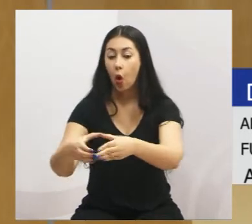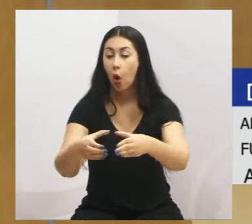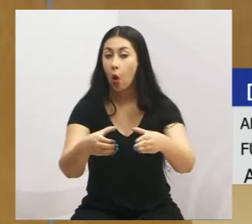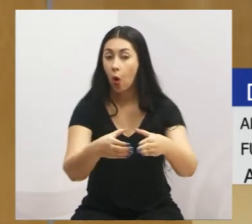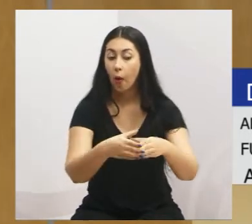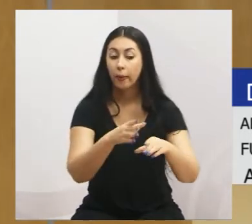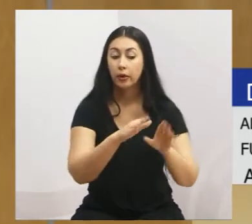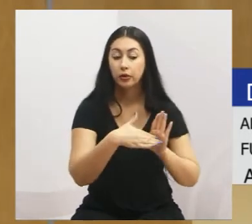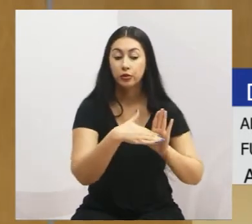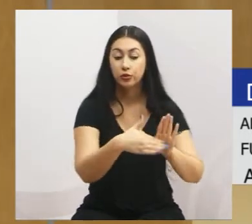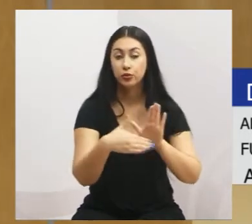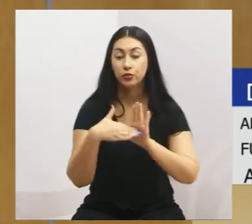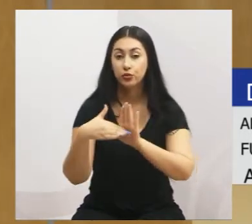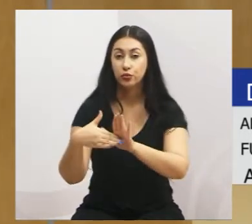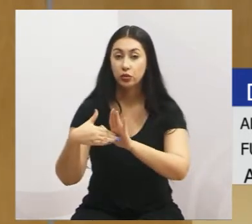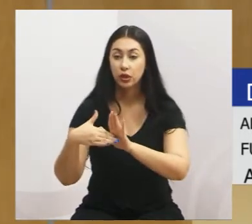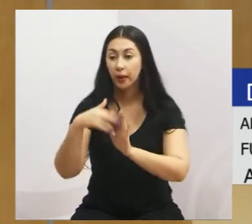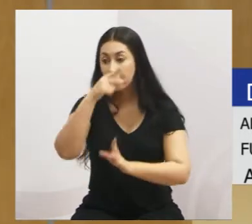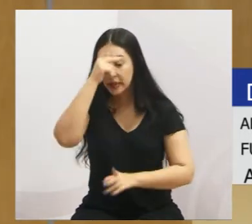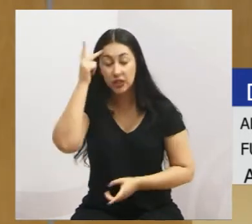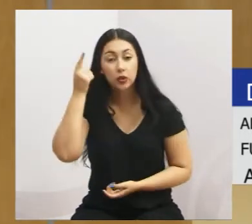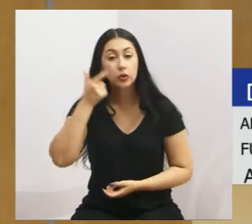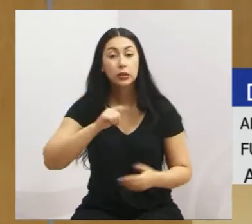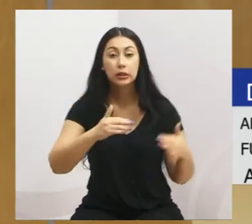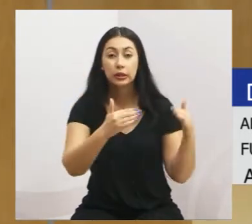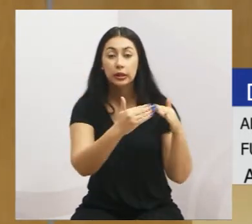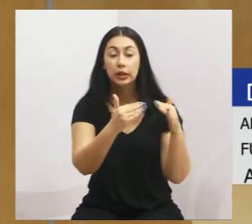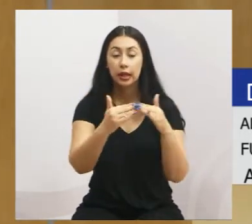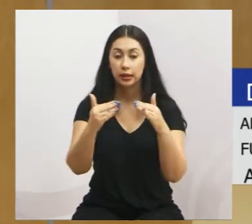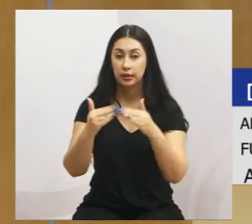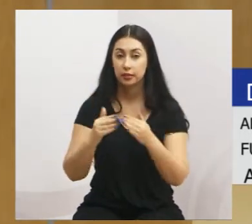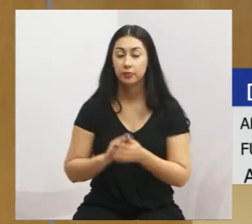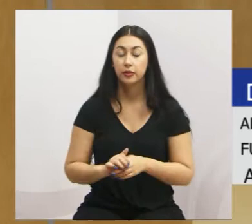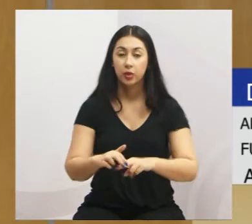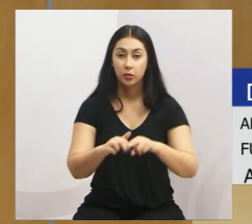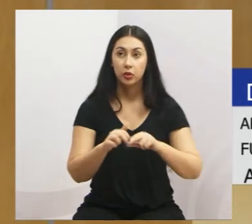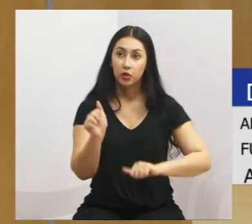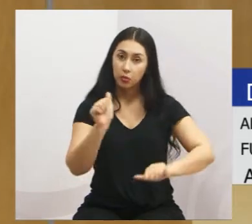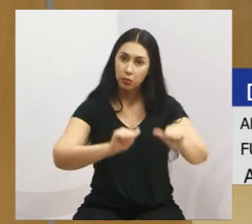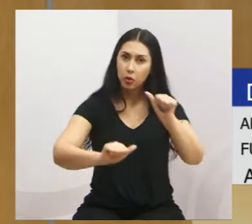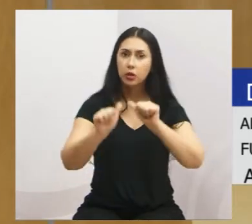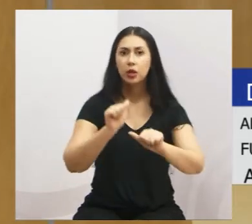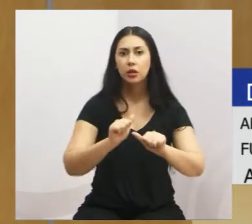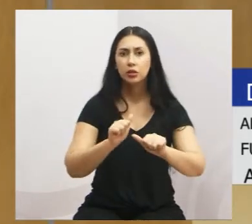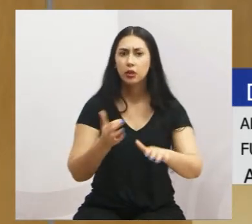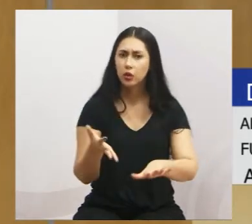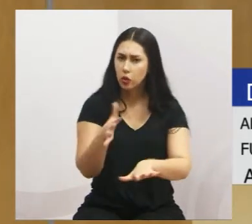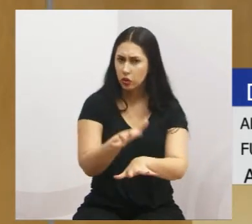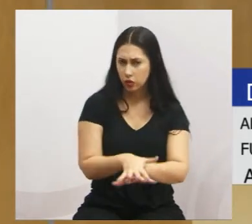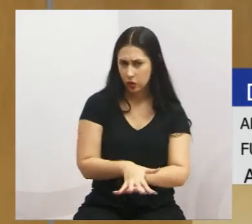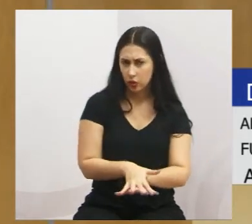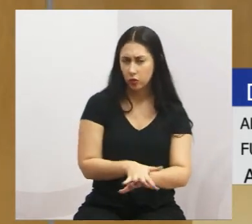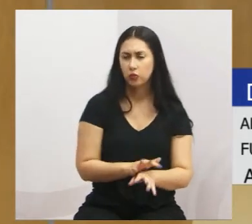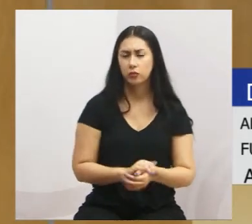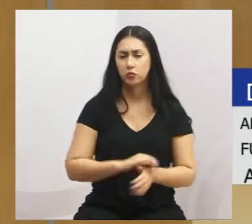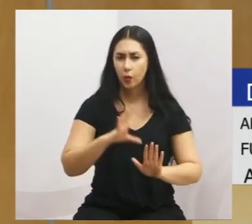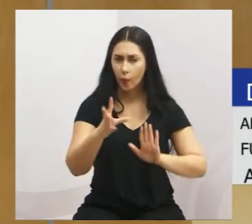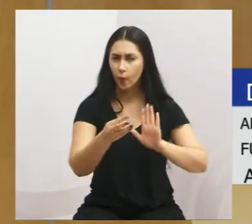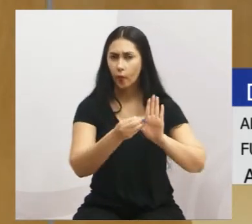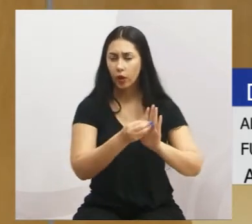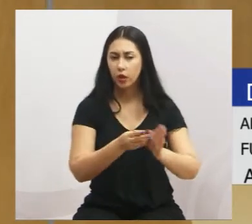organizações populares ligadas à habitação. Então, houve essa mudança com essa inclusão, tá, no